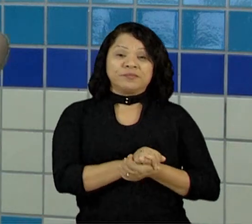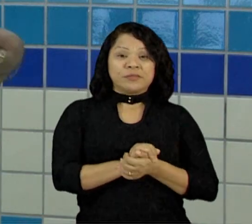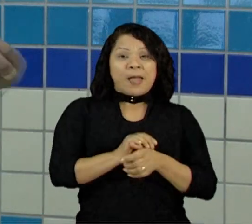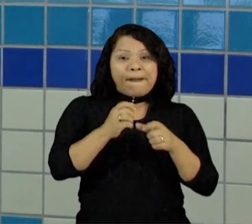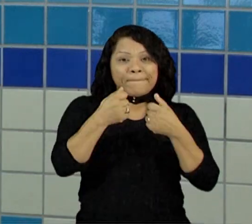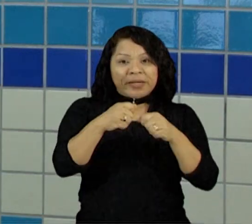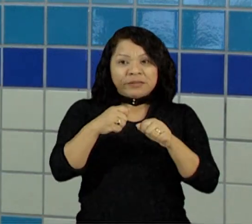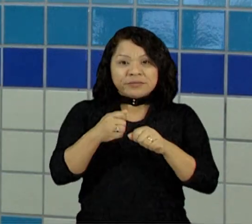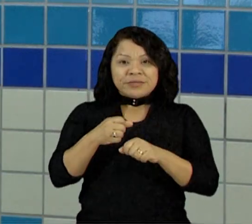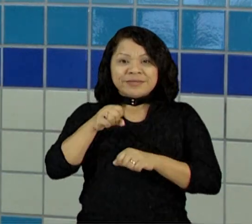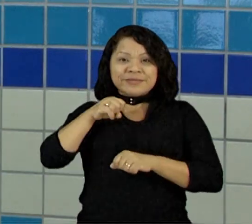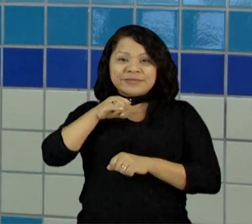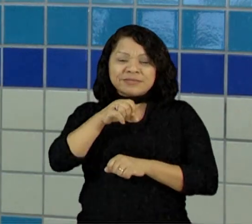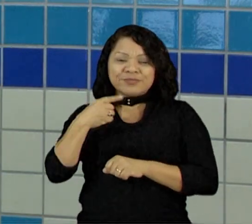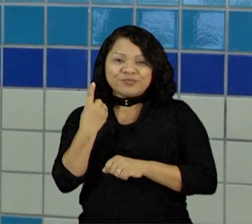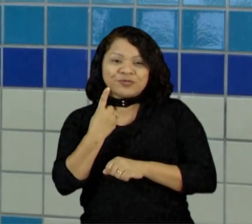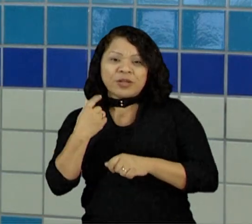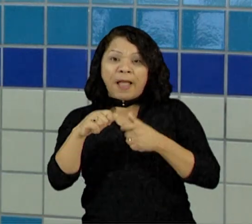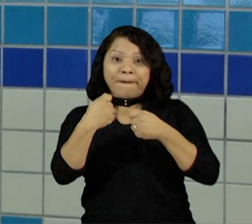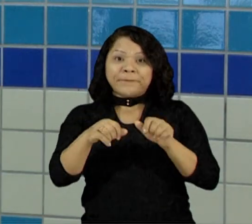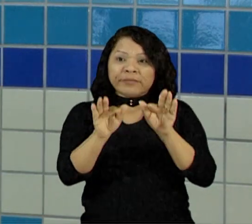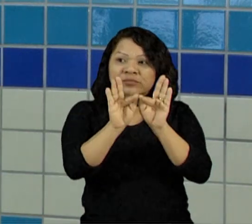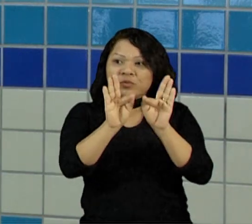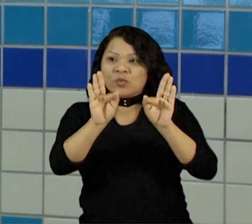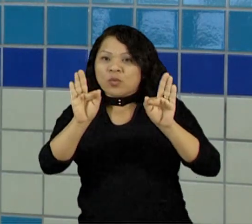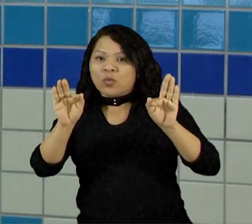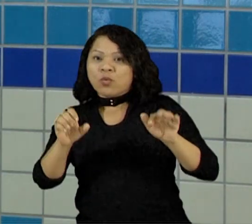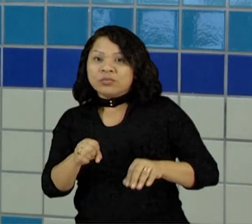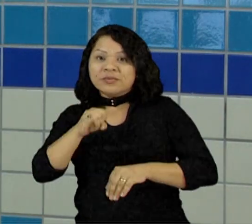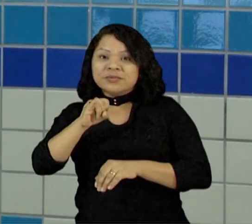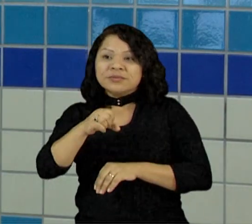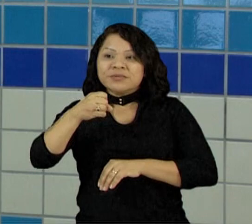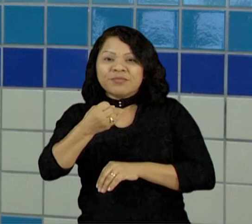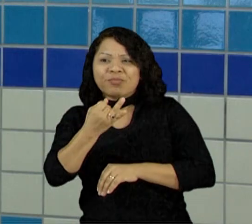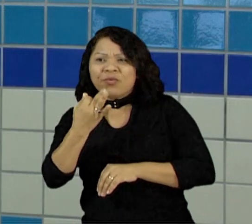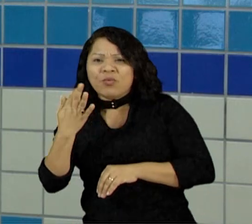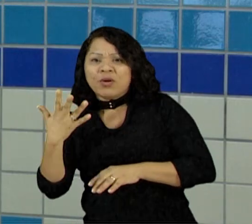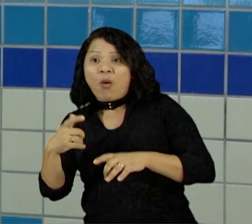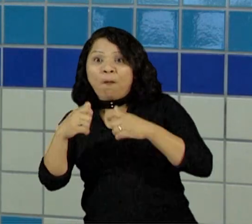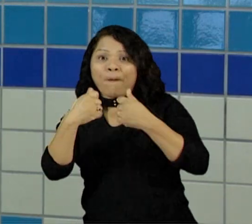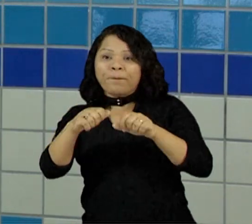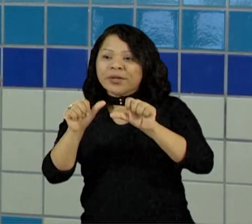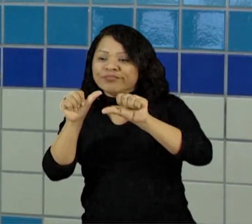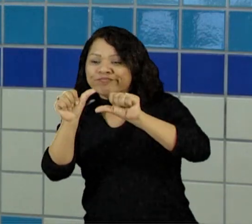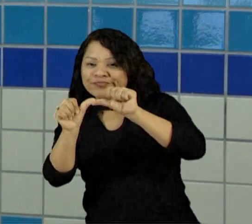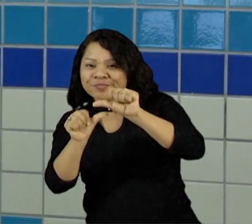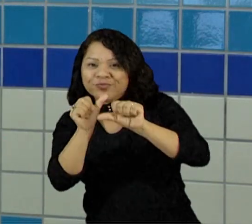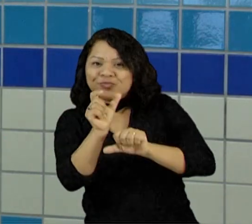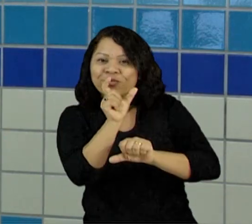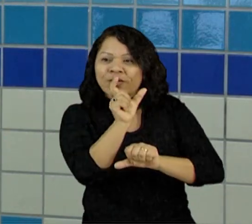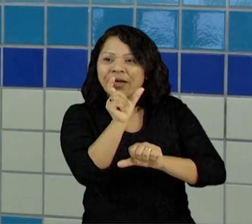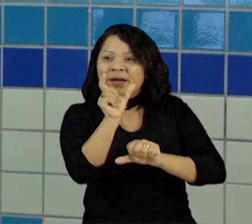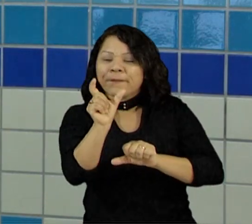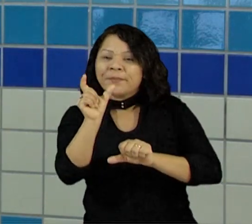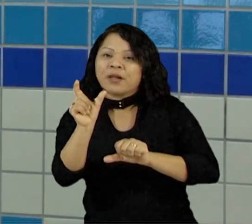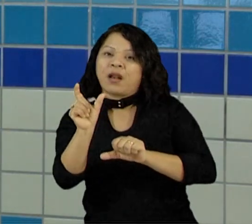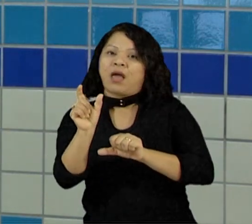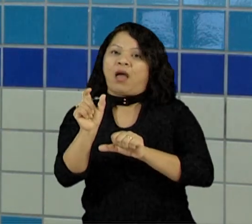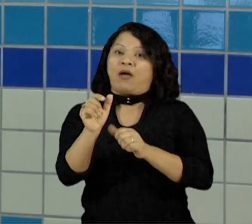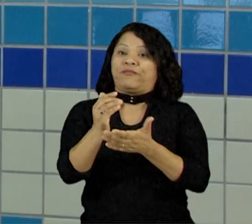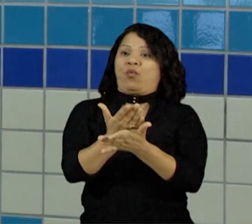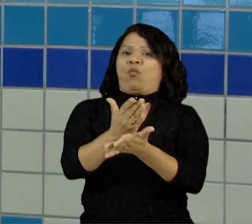estar toda no singular. Se é no plural, eu preciso mudar as palavras, algumas delas há necessidade